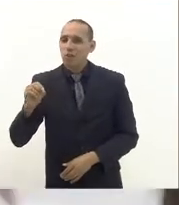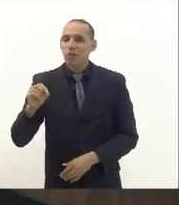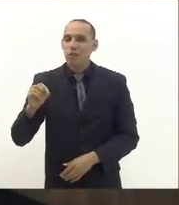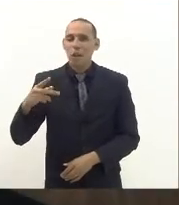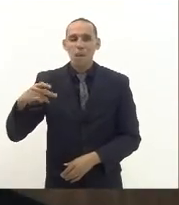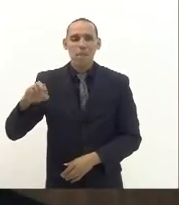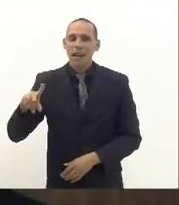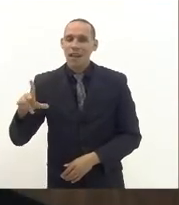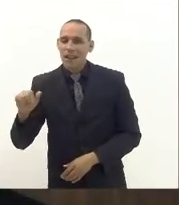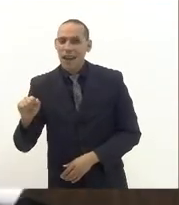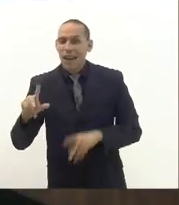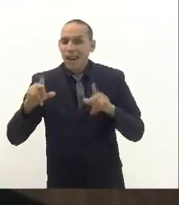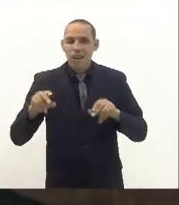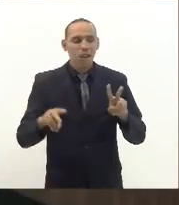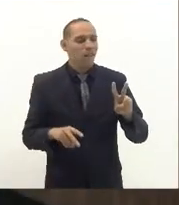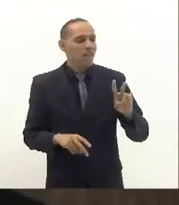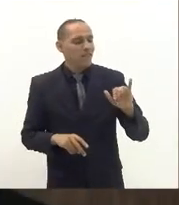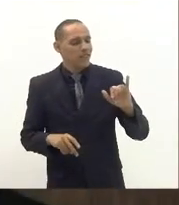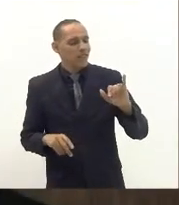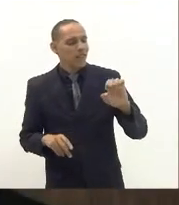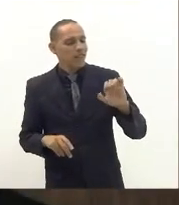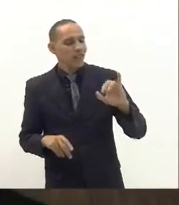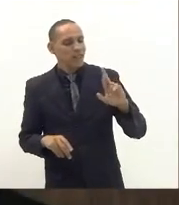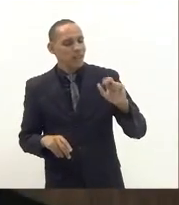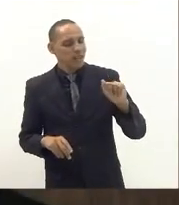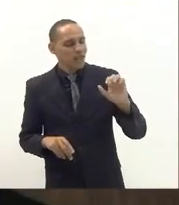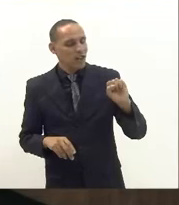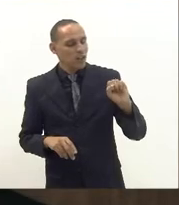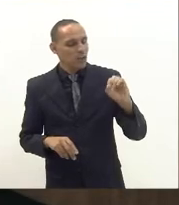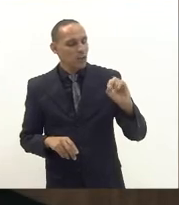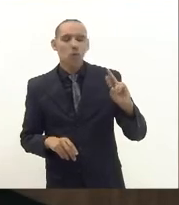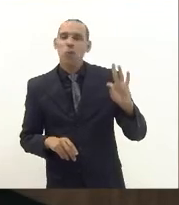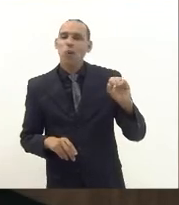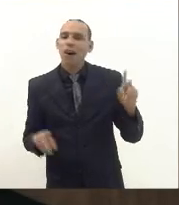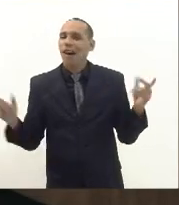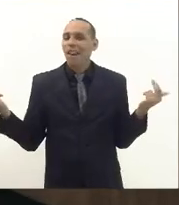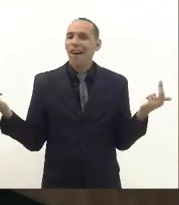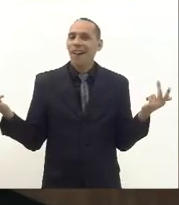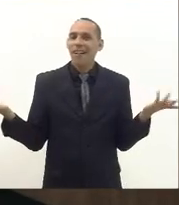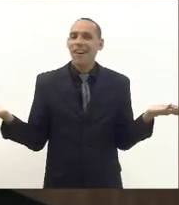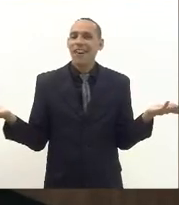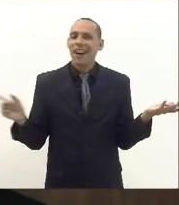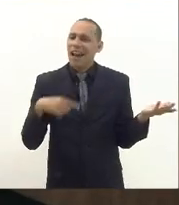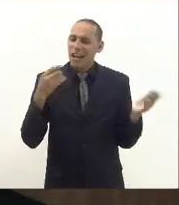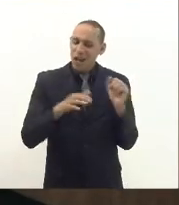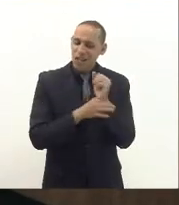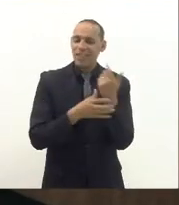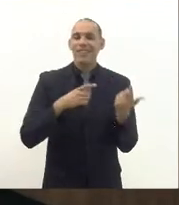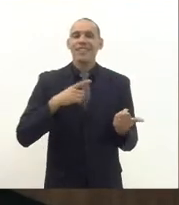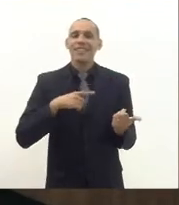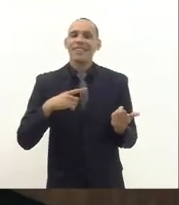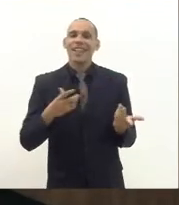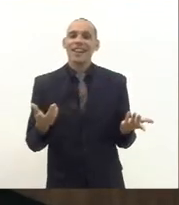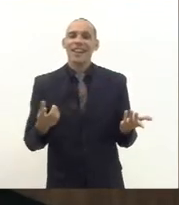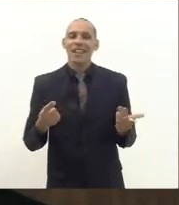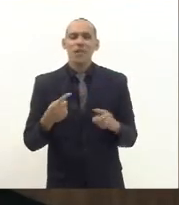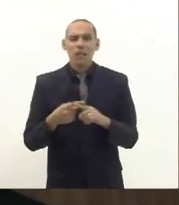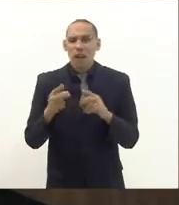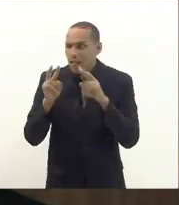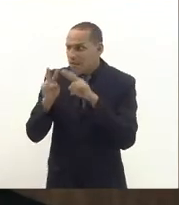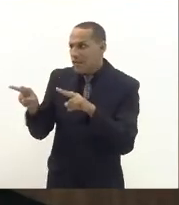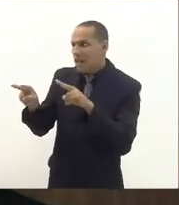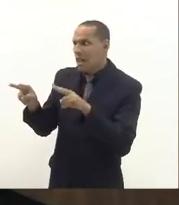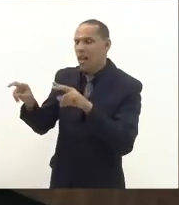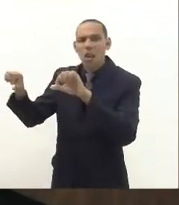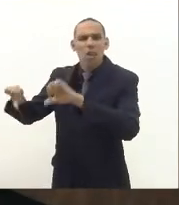Vieira Souto porque aí a gente vai ter garantia de fato não é possível que a gente olhe para territórios já estão